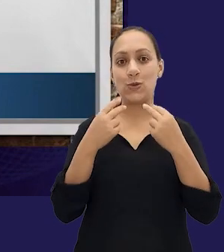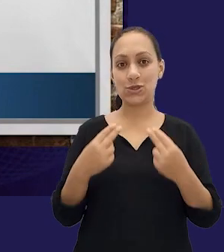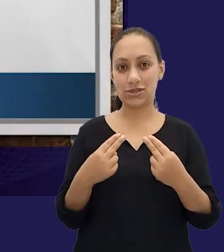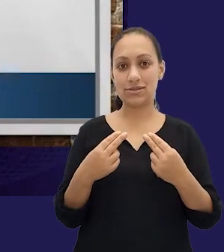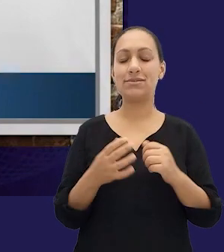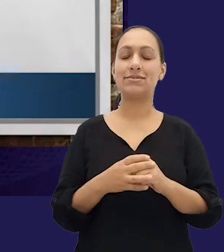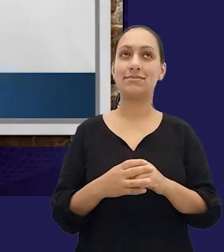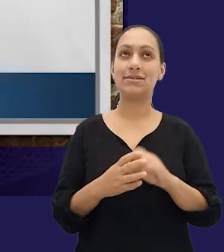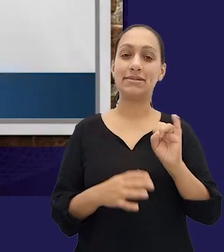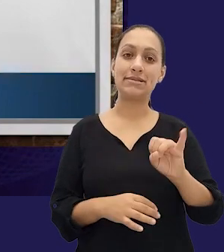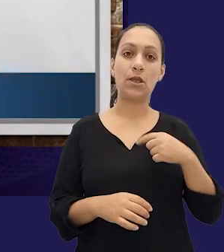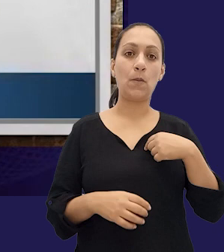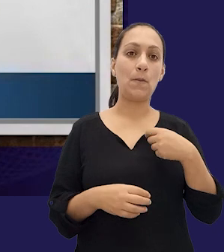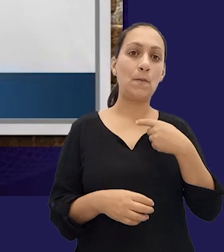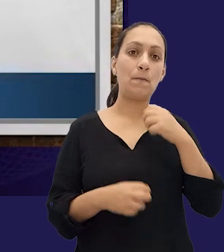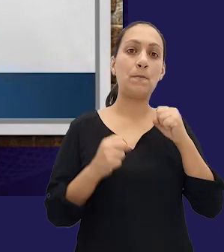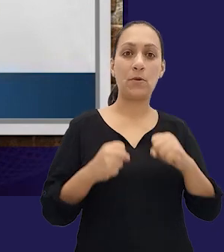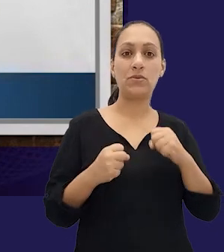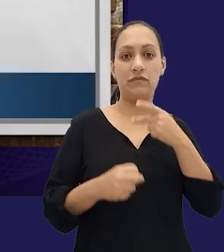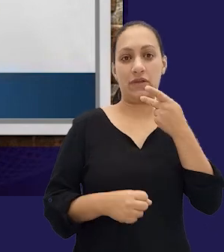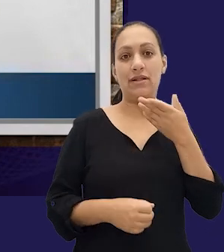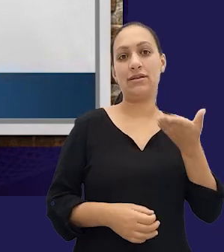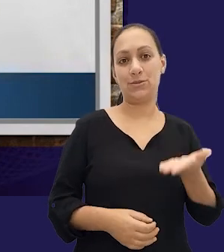dizer que é uma boa notícia, né?